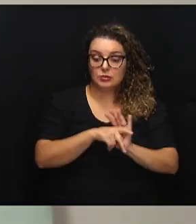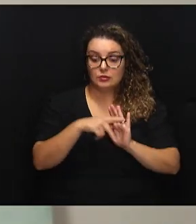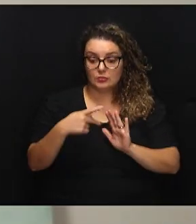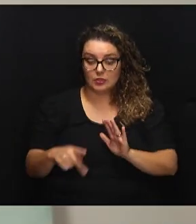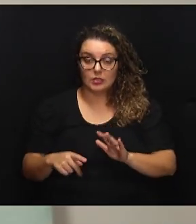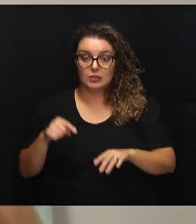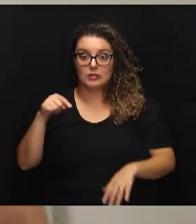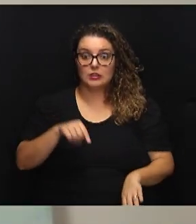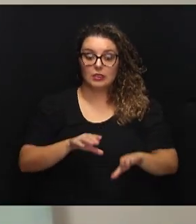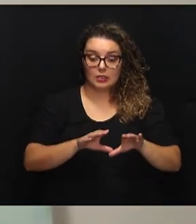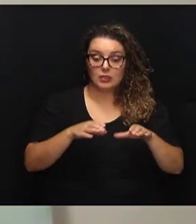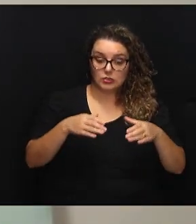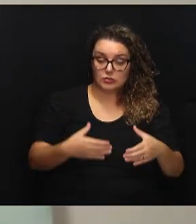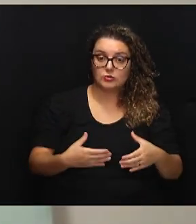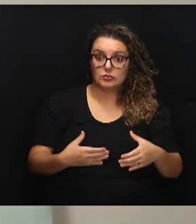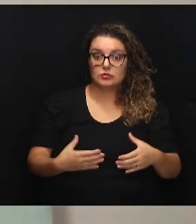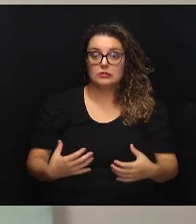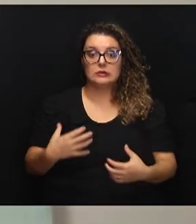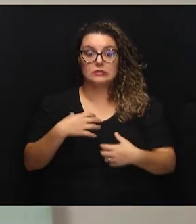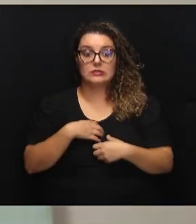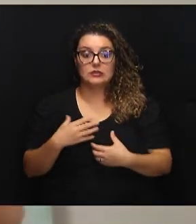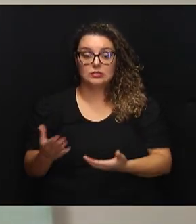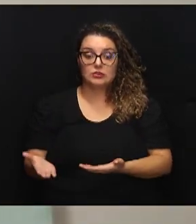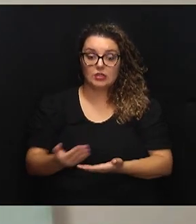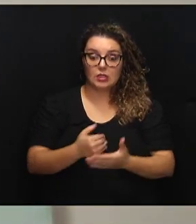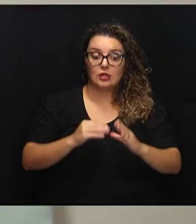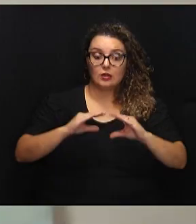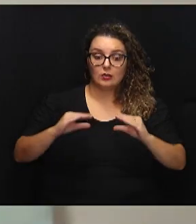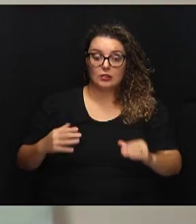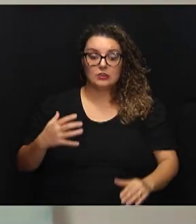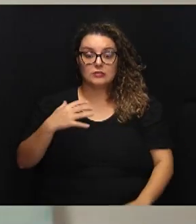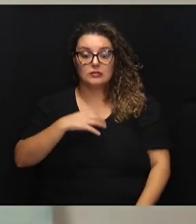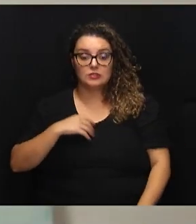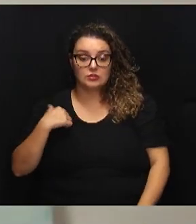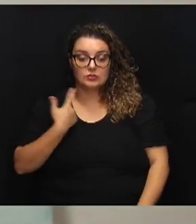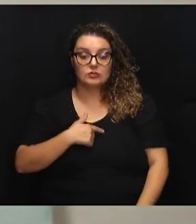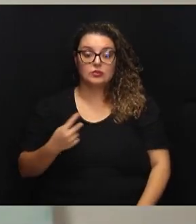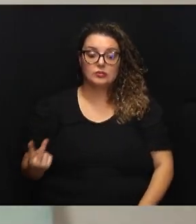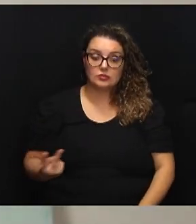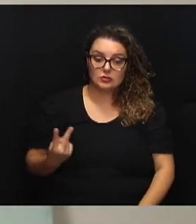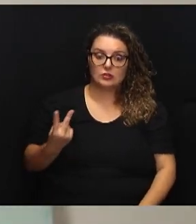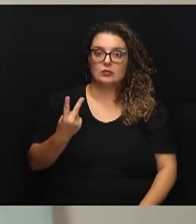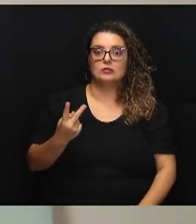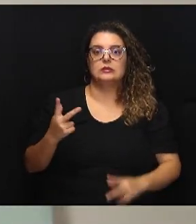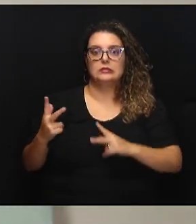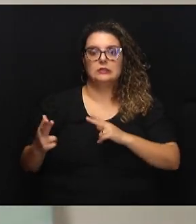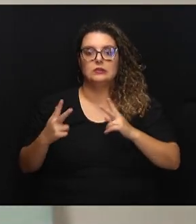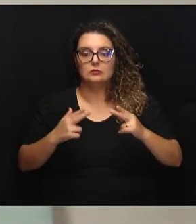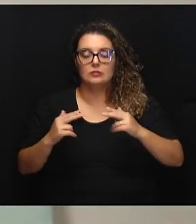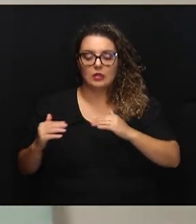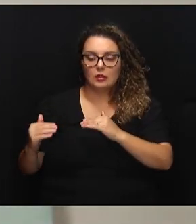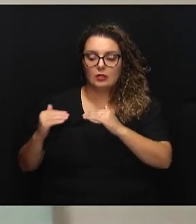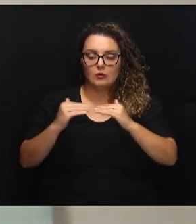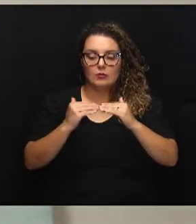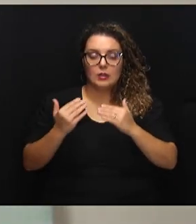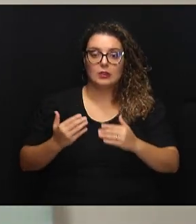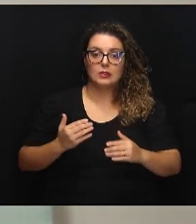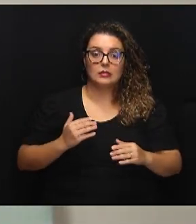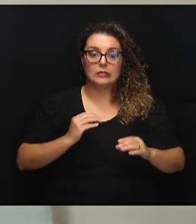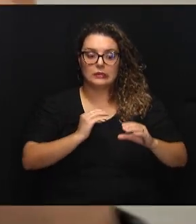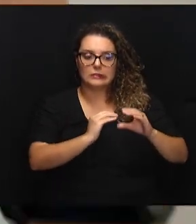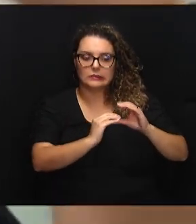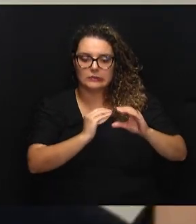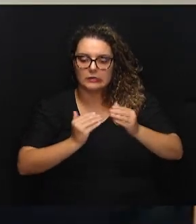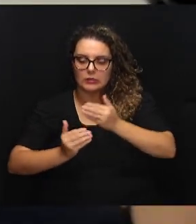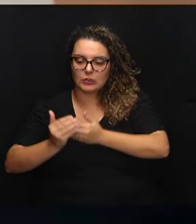daquele grupo, a gente se sente acolhido, a gente sente que os nossos valores ali são iguais, tem uma comunicação, isso faz com que a